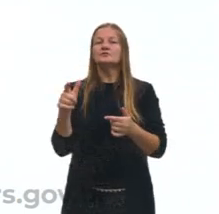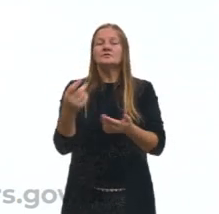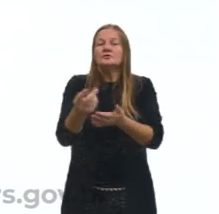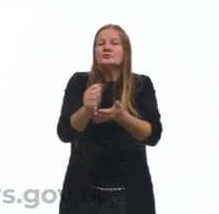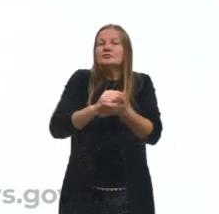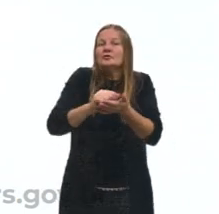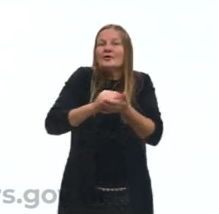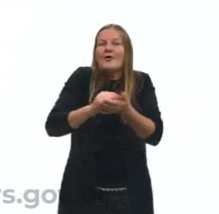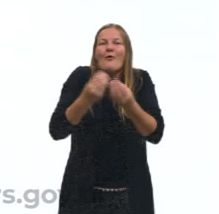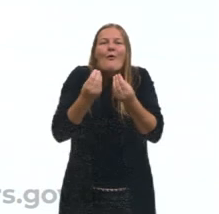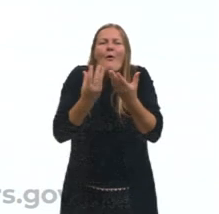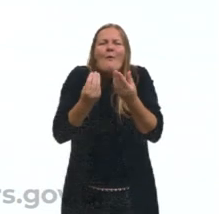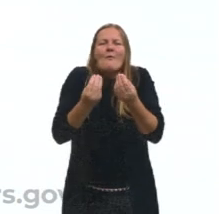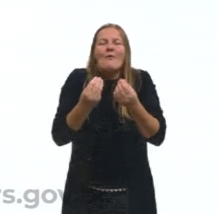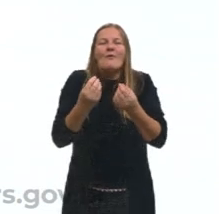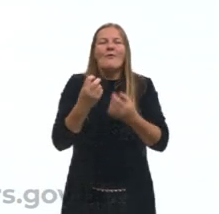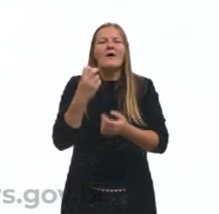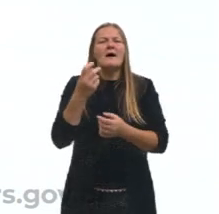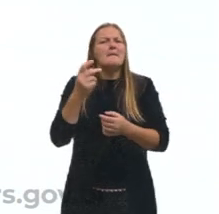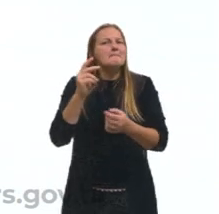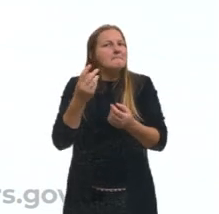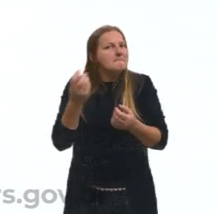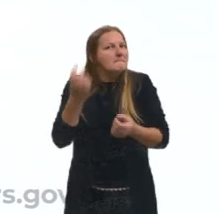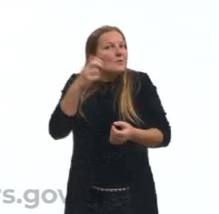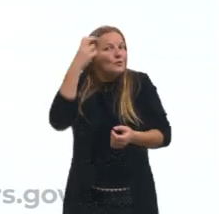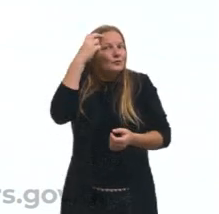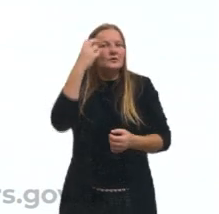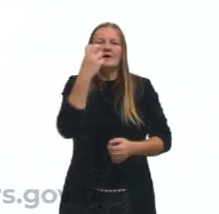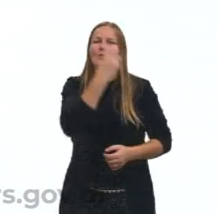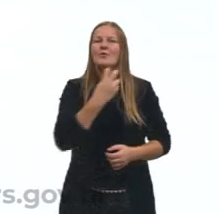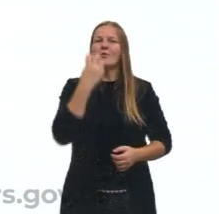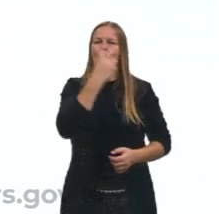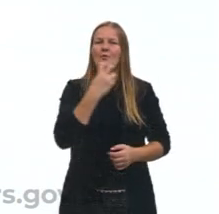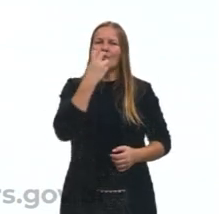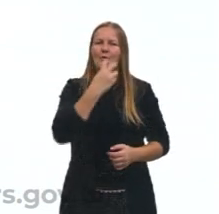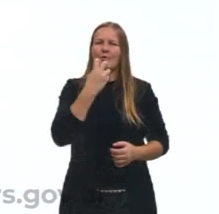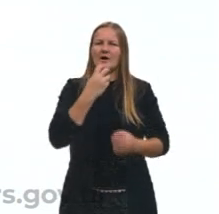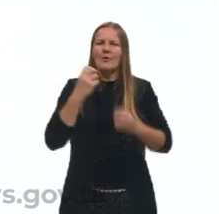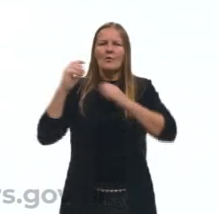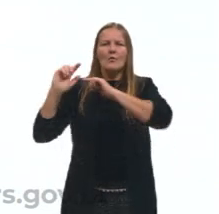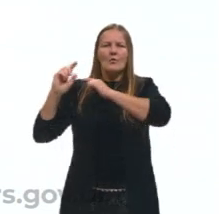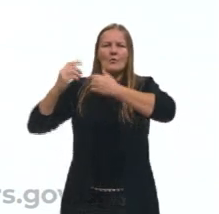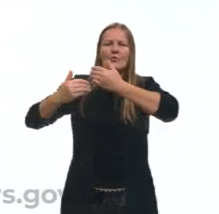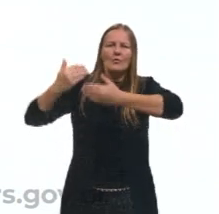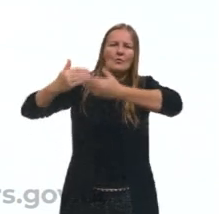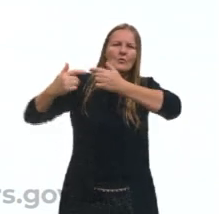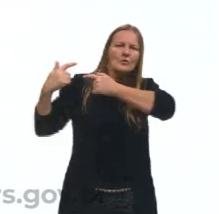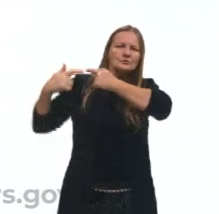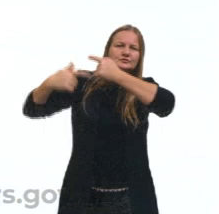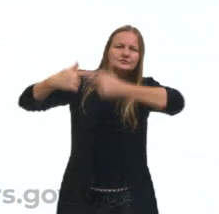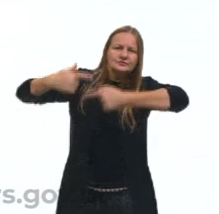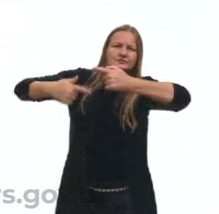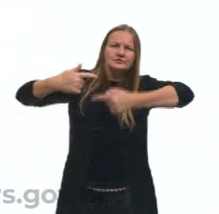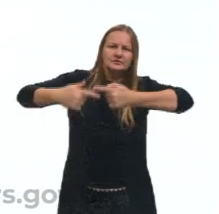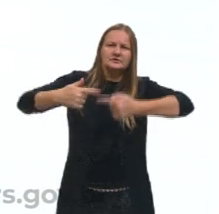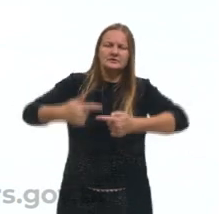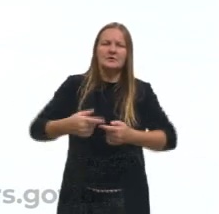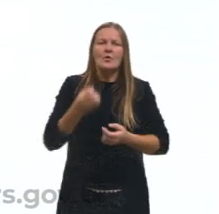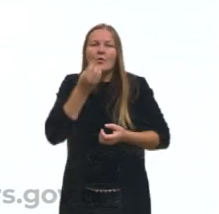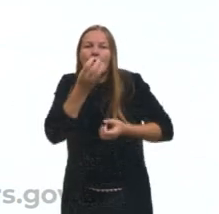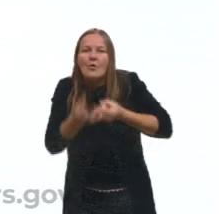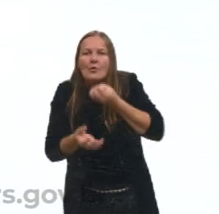apagou o peso da oralidade né a gente falou a última hora também dessa transmissão oral né quando se